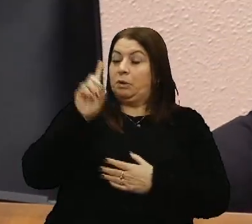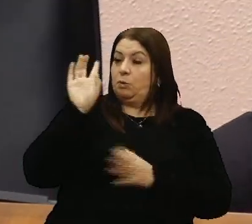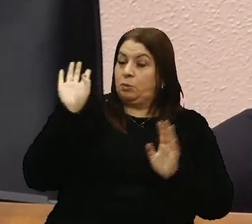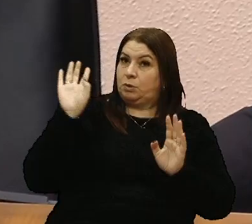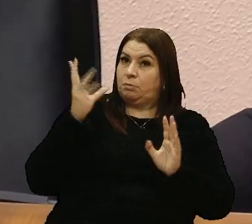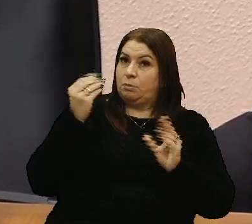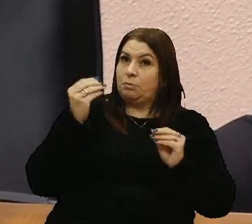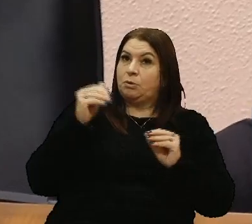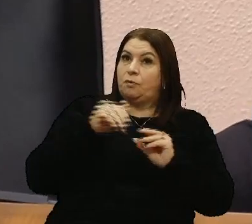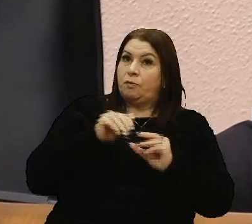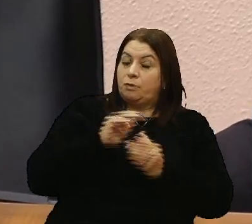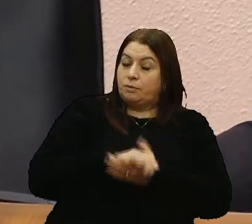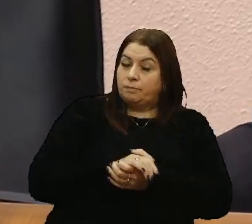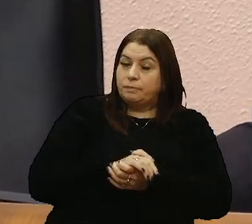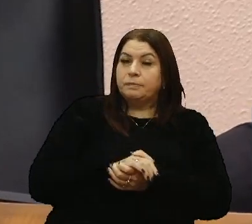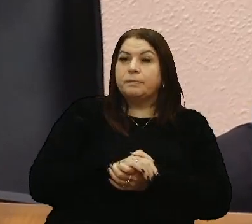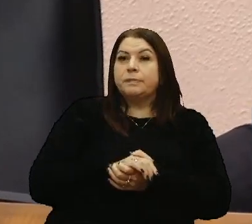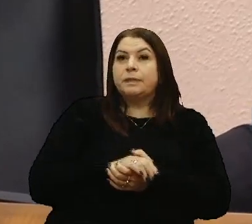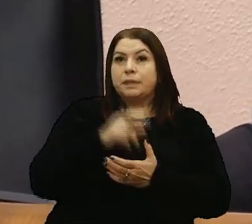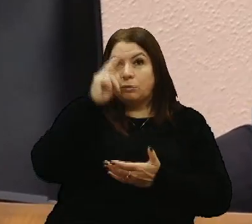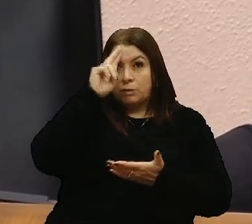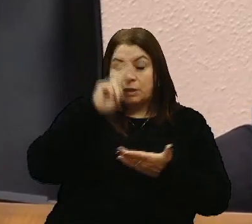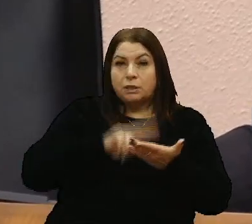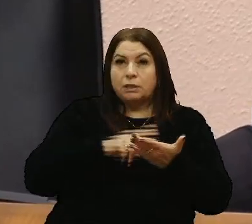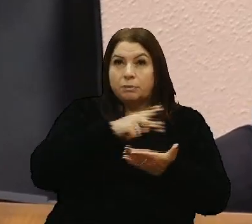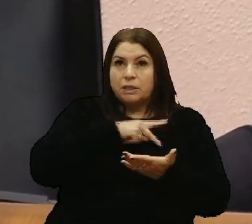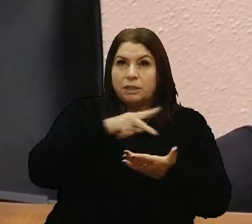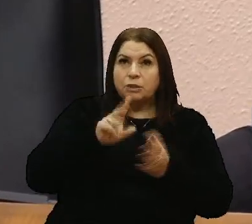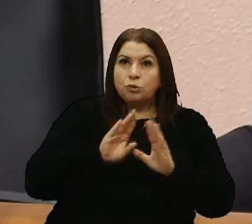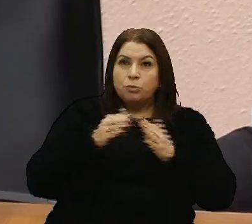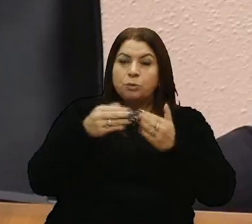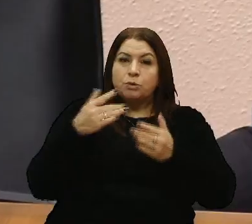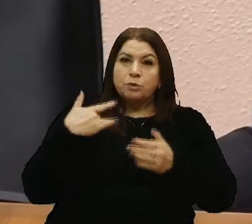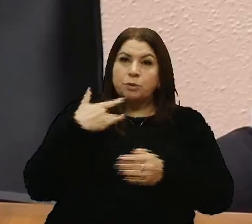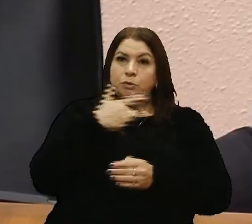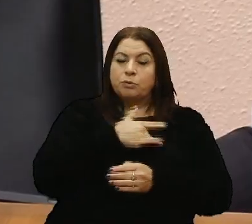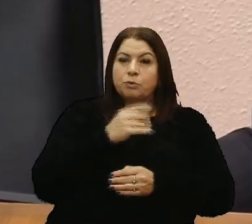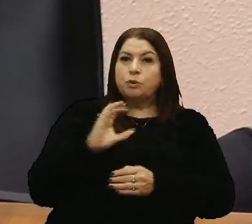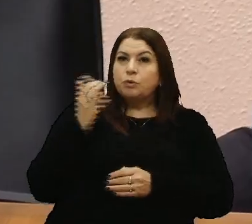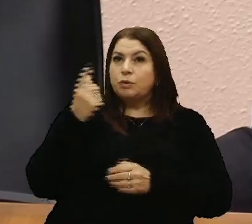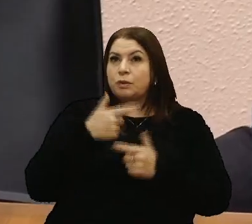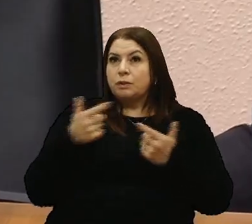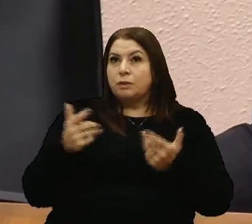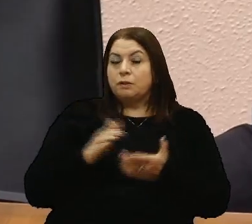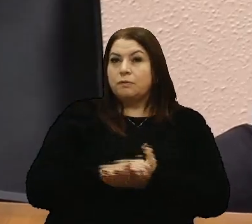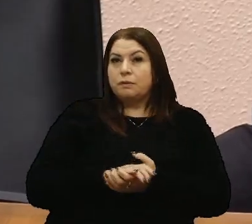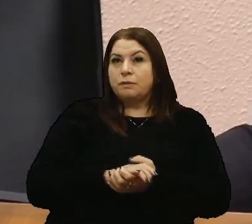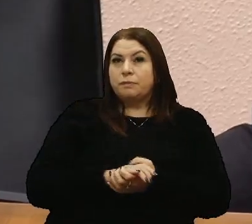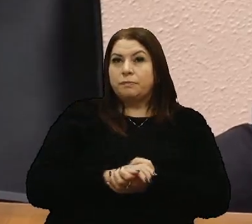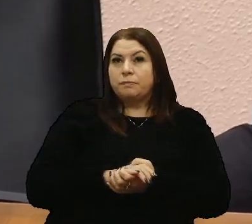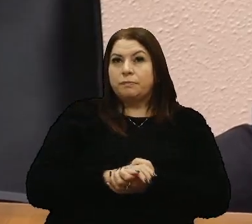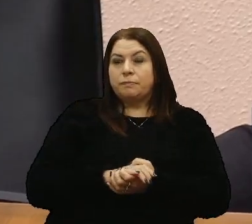tem bastante. Então, e o Neri, que é presidente da Comissão de Saúde, que não resolveu a questão